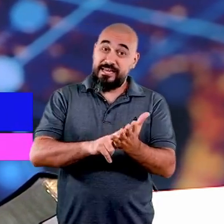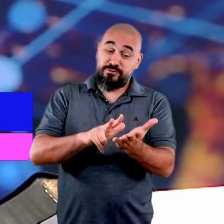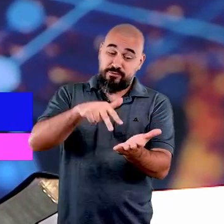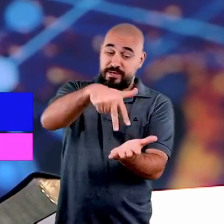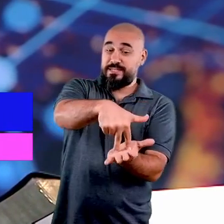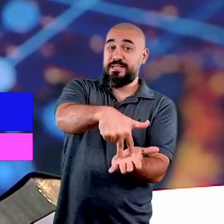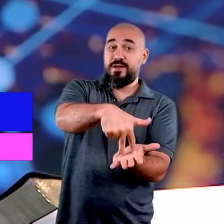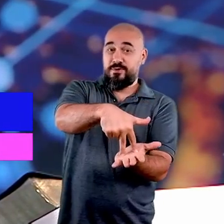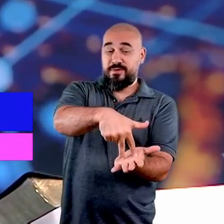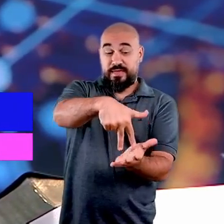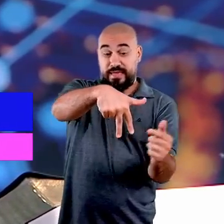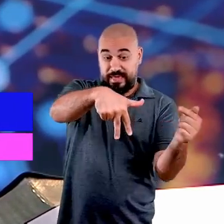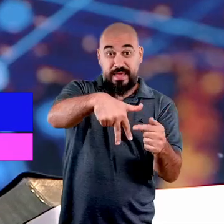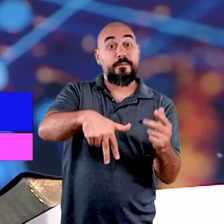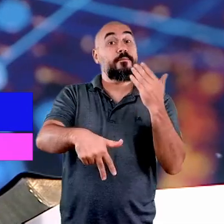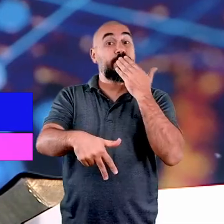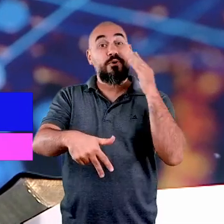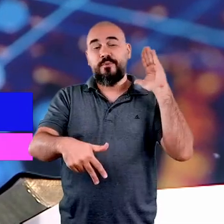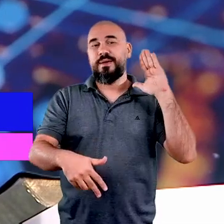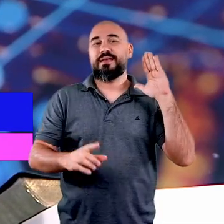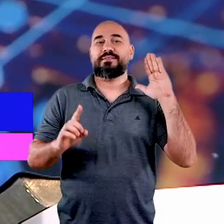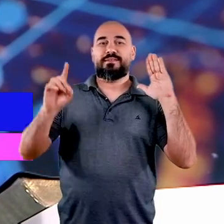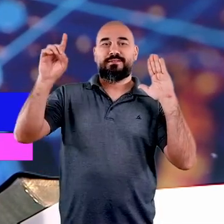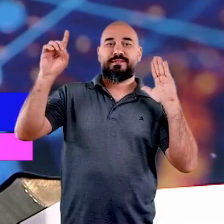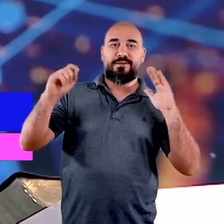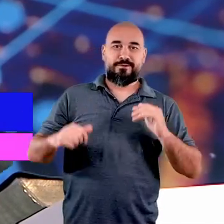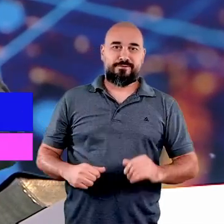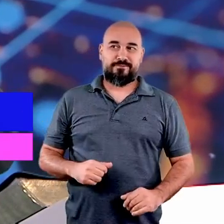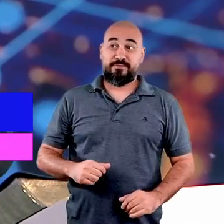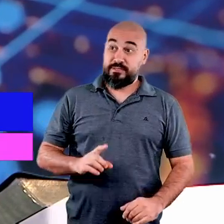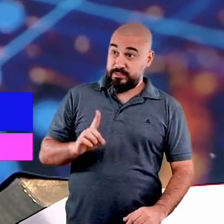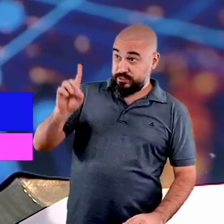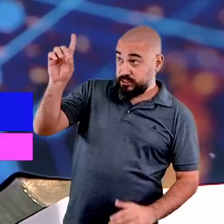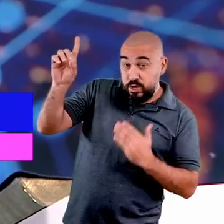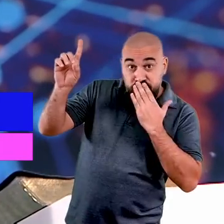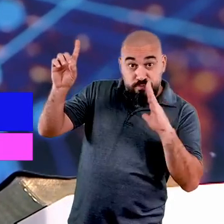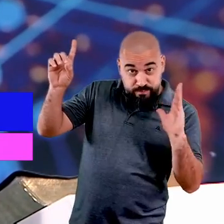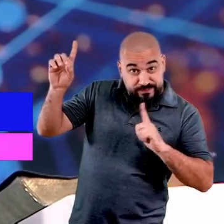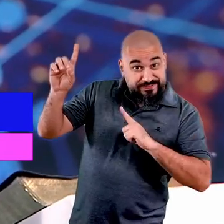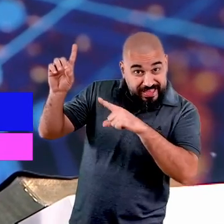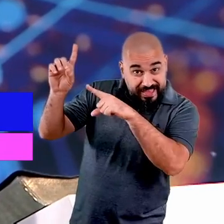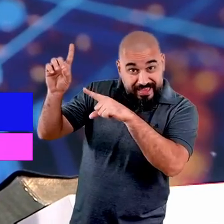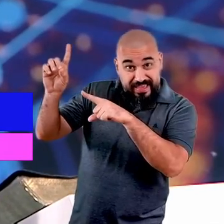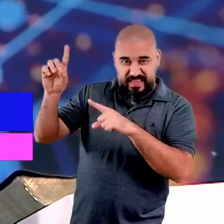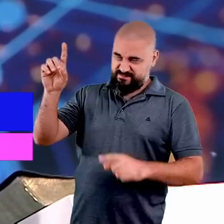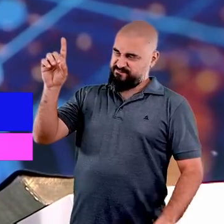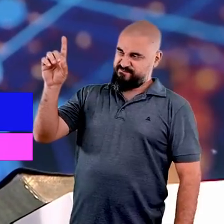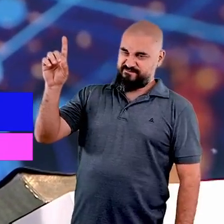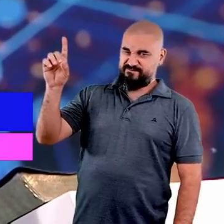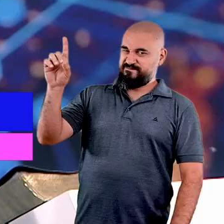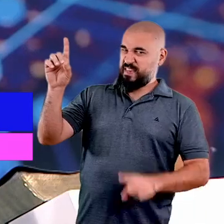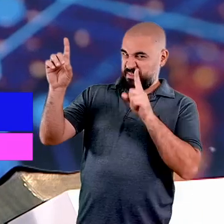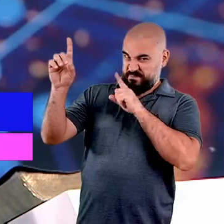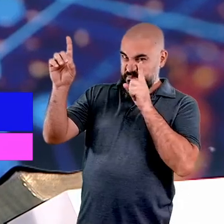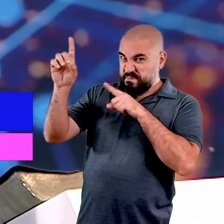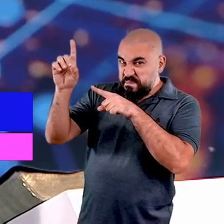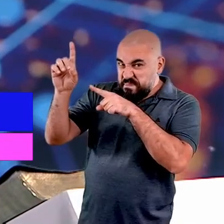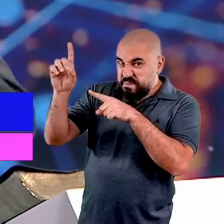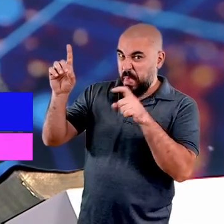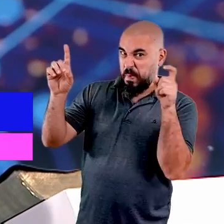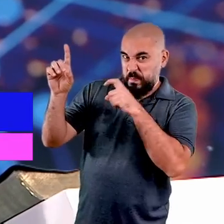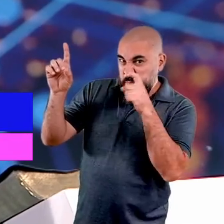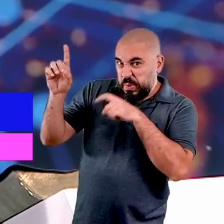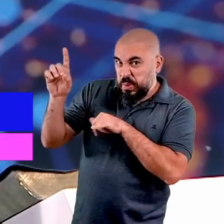ressurreição, ela é uma promessa de Deus. E quando Deus promete, Ele cumpre. Se Ele fala que vai